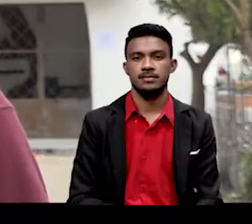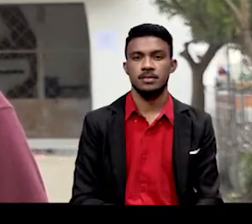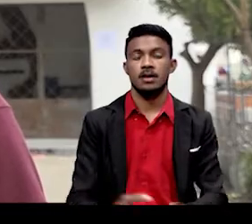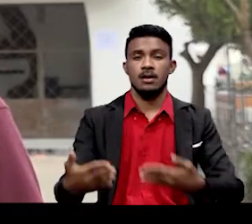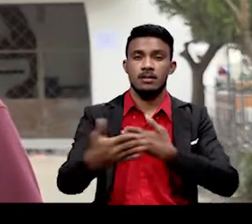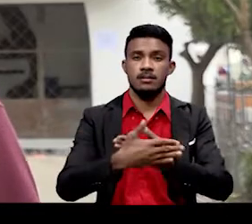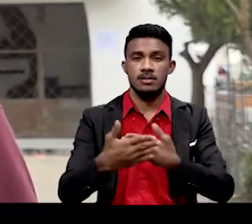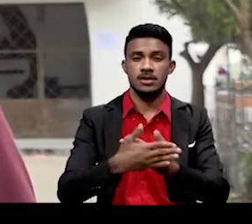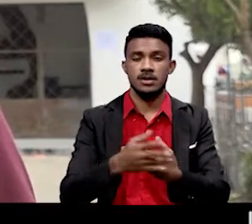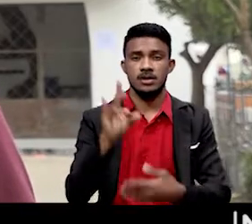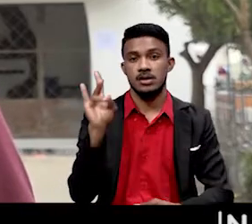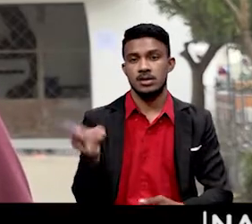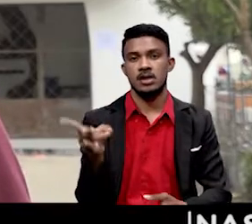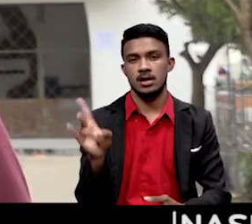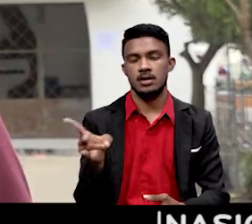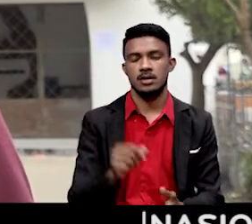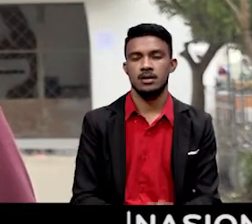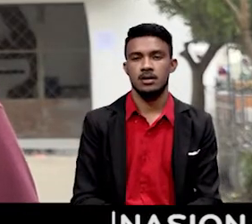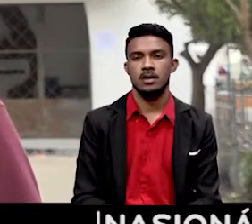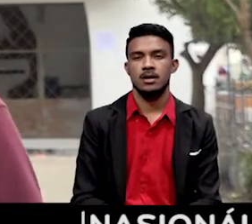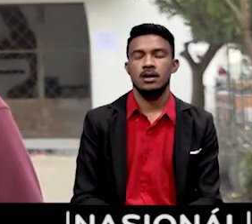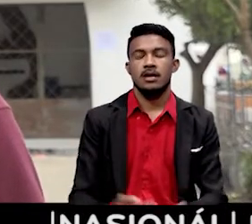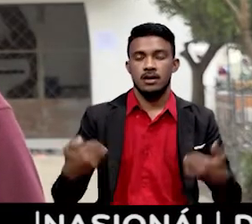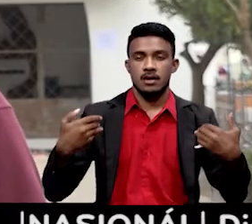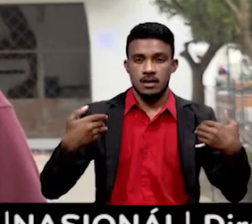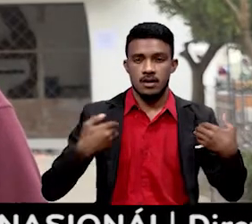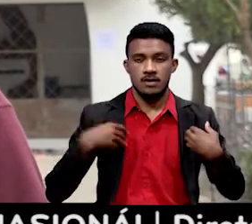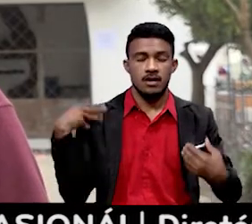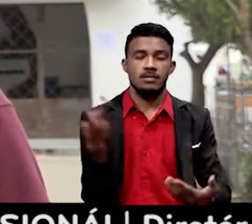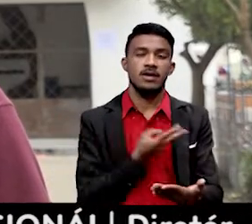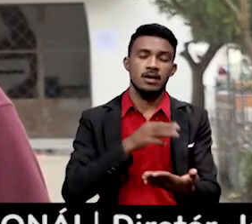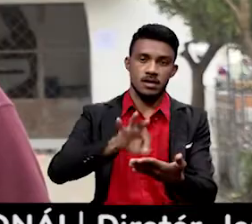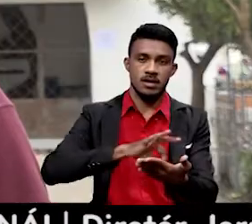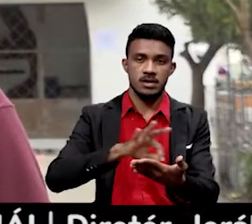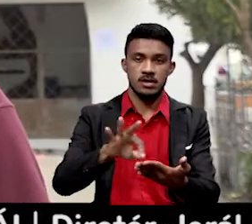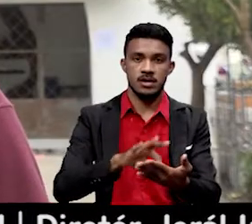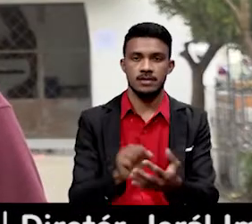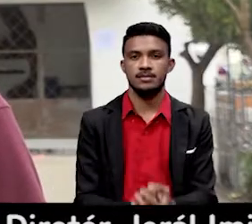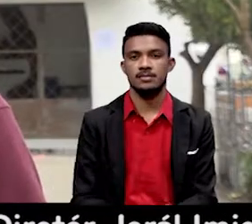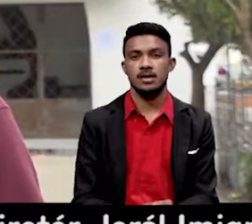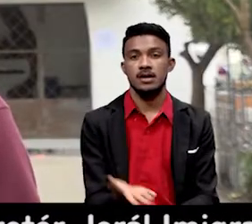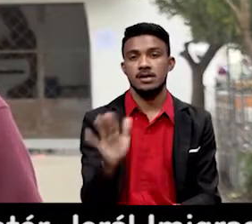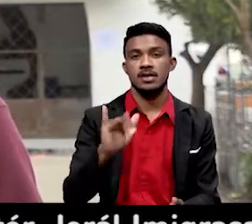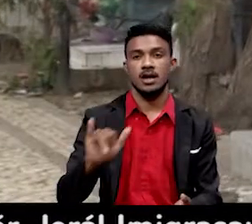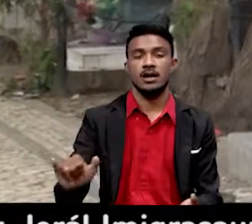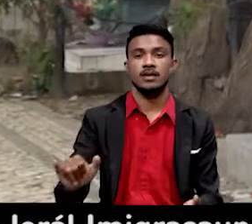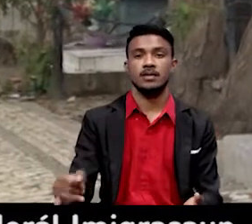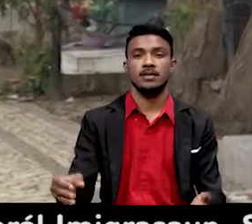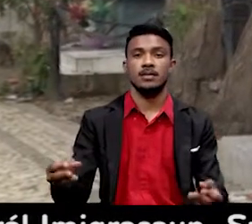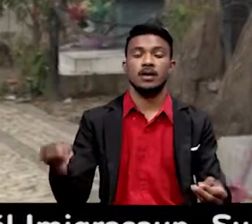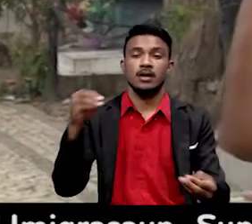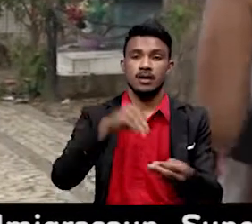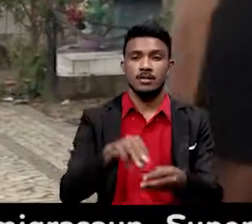Basic, cerca sustenta, sustenta não né, e a minha lista. E se não é a minha taxa zona,